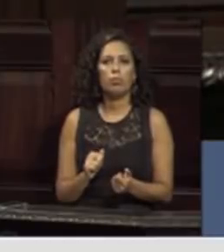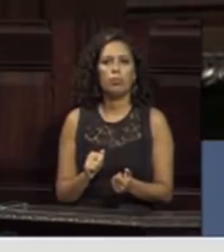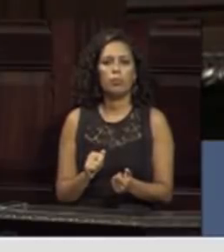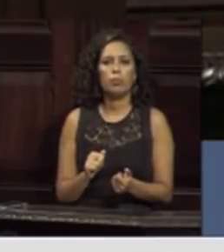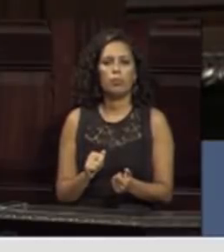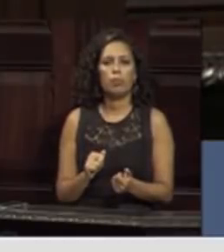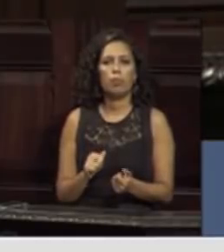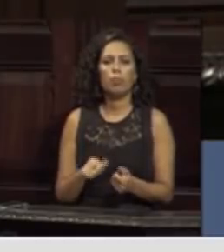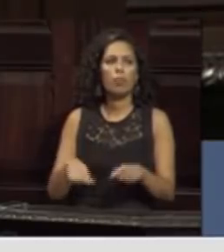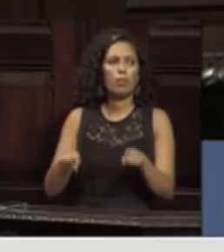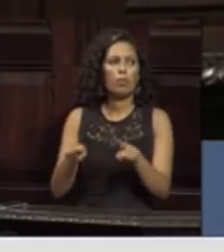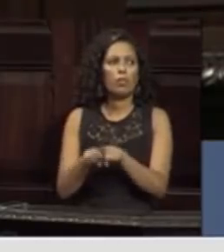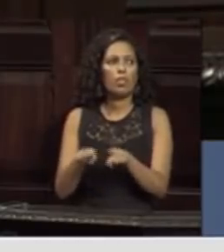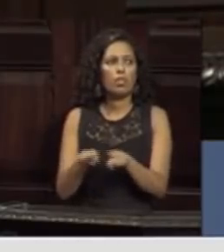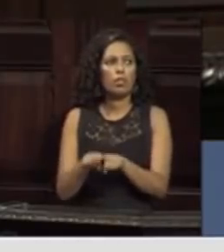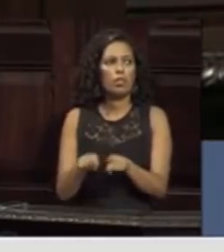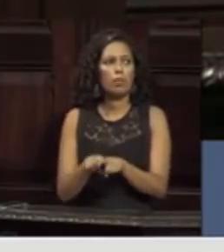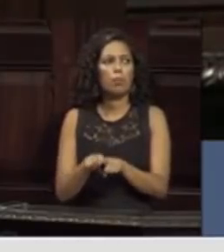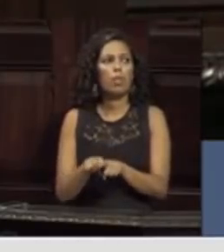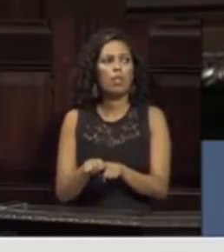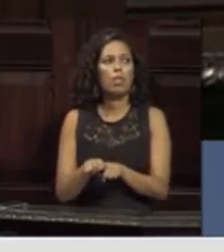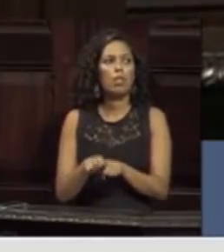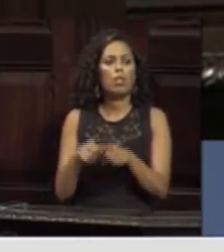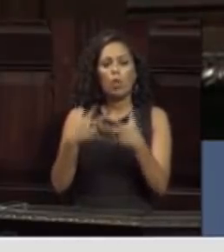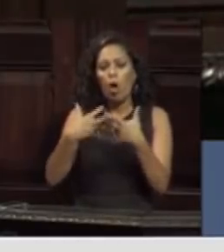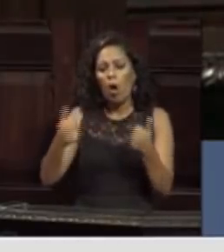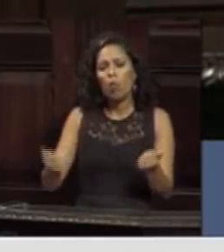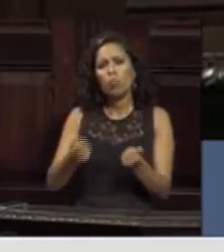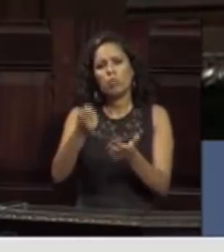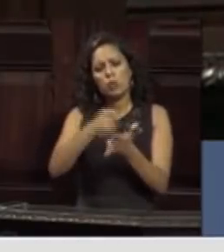mesma coisa nas amortizações, e quanto tempo